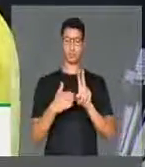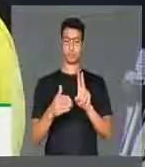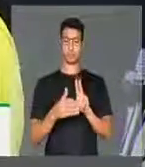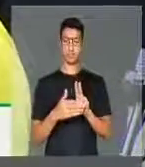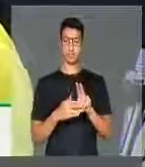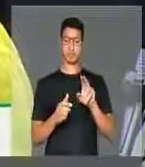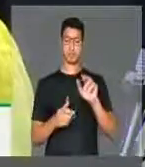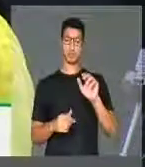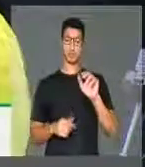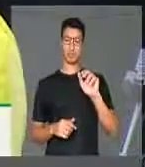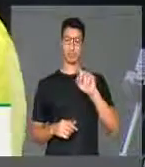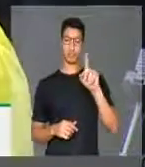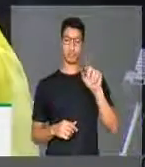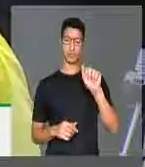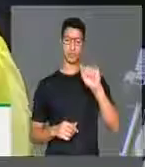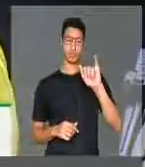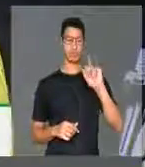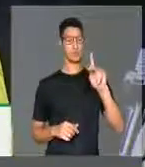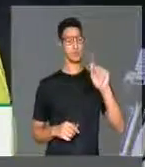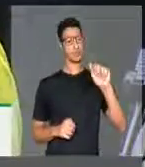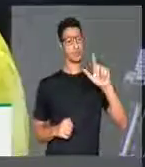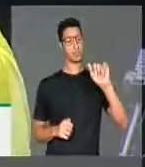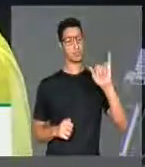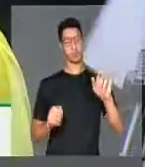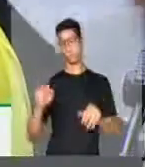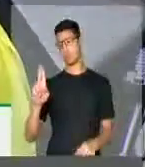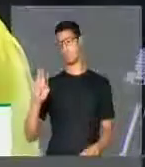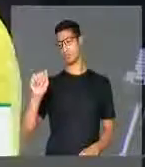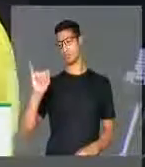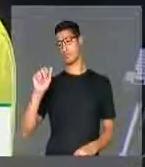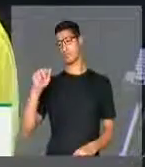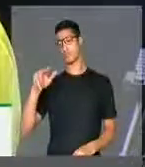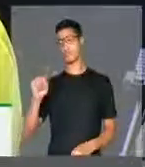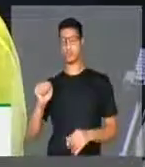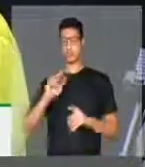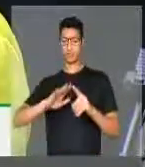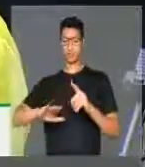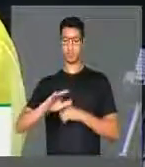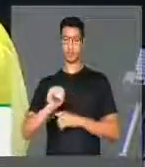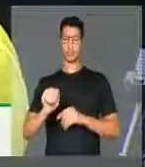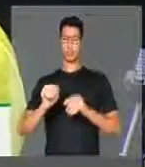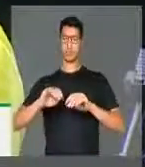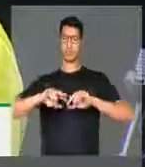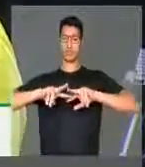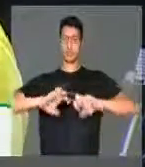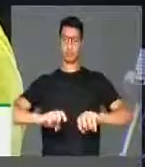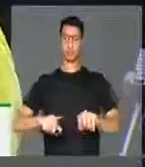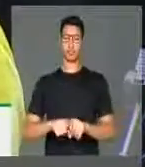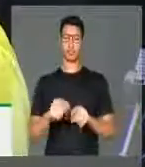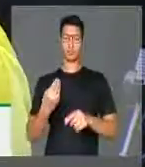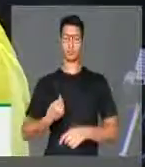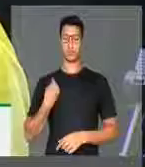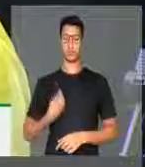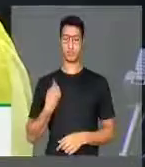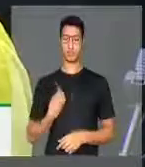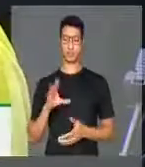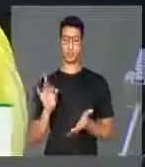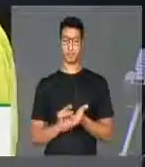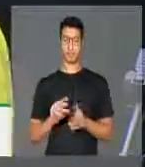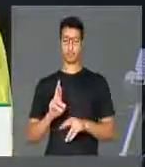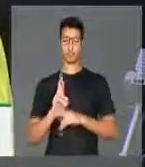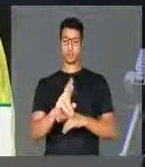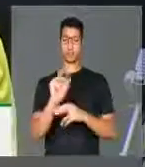3 povos indígenas, os Wayampi, os Apalai e os Wayana, e comunidades extrativistas vivem